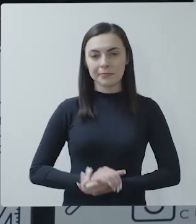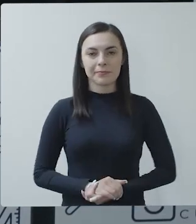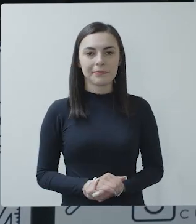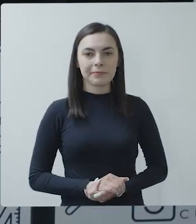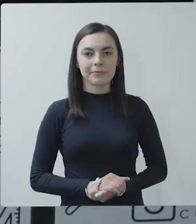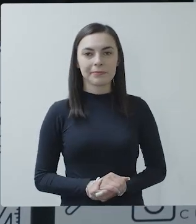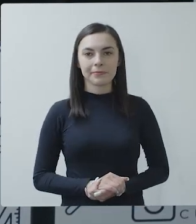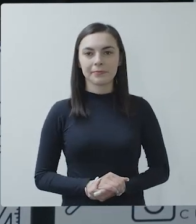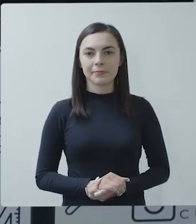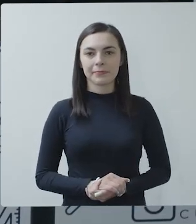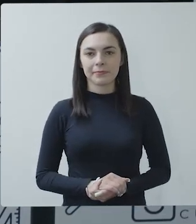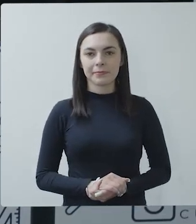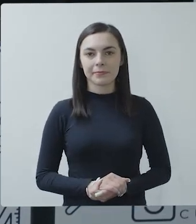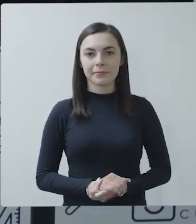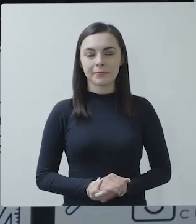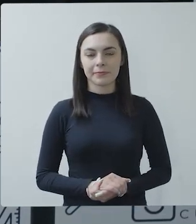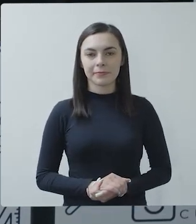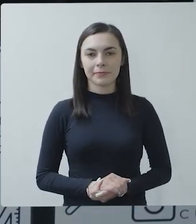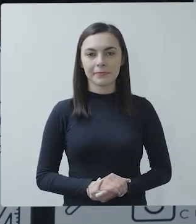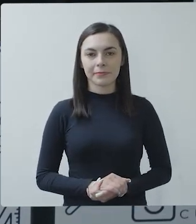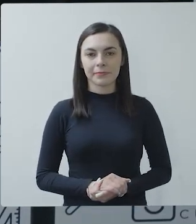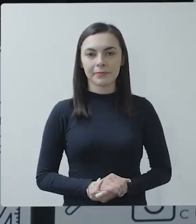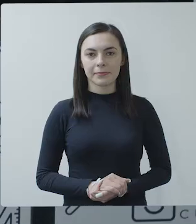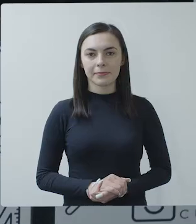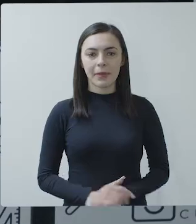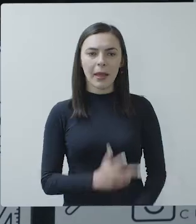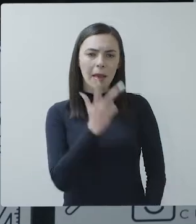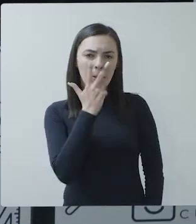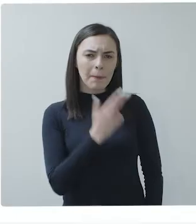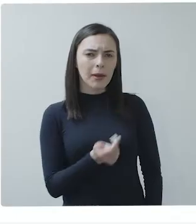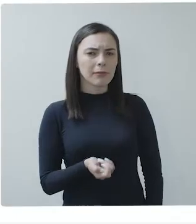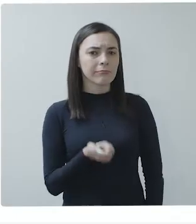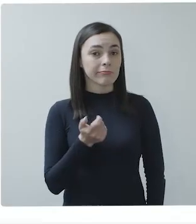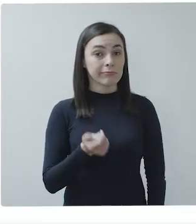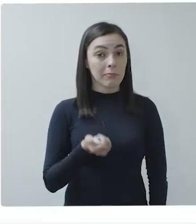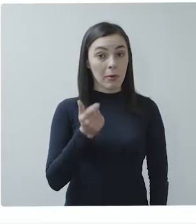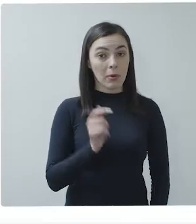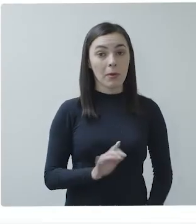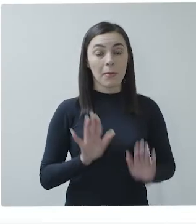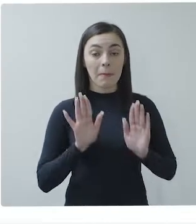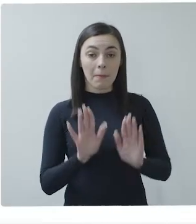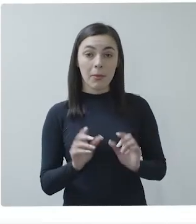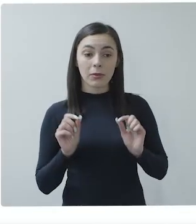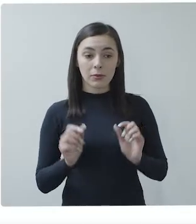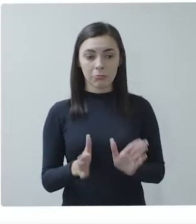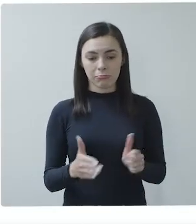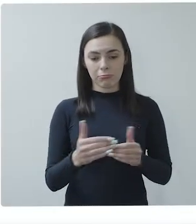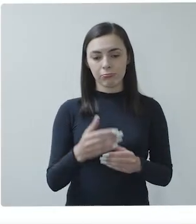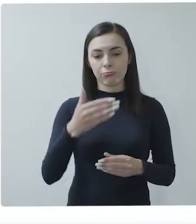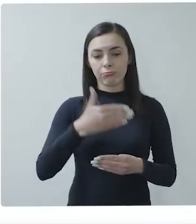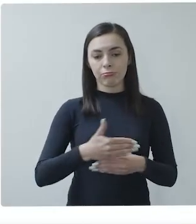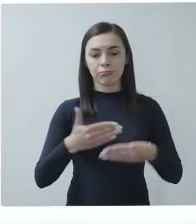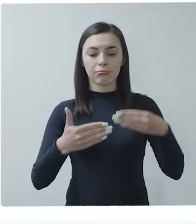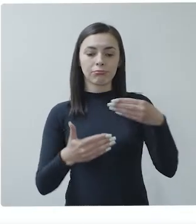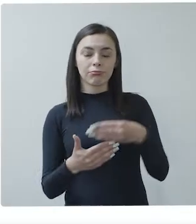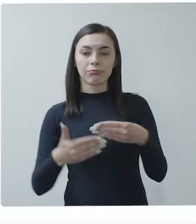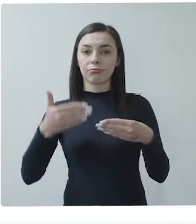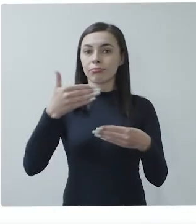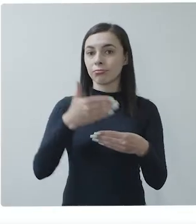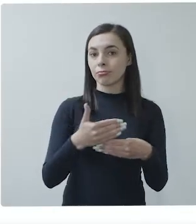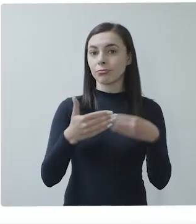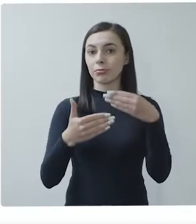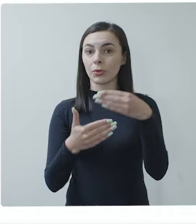ler com vocês. Pode parecer pouco, mas de tijolinho em